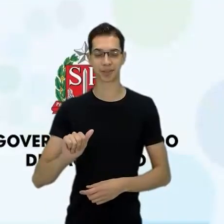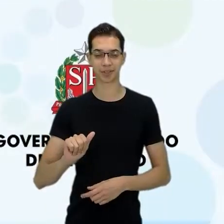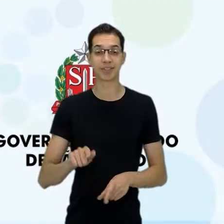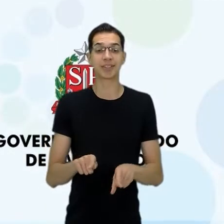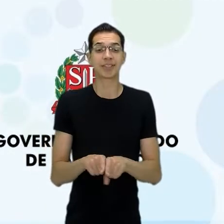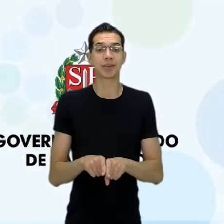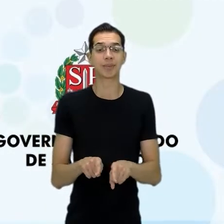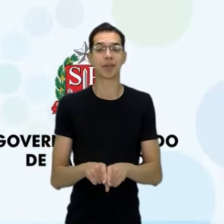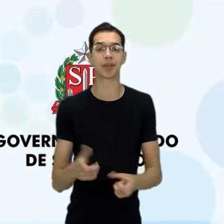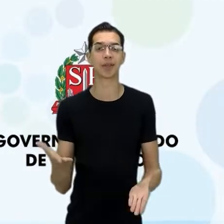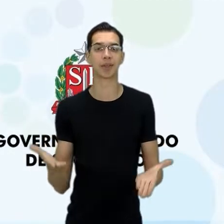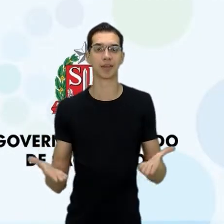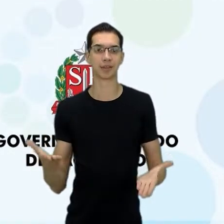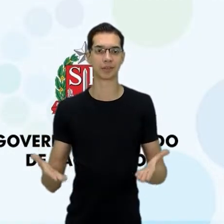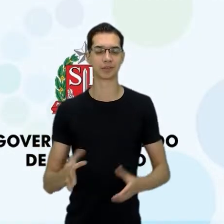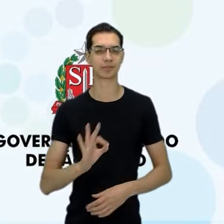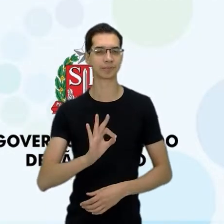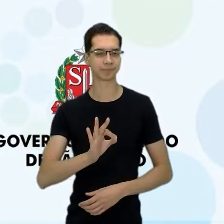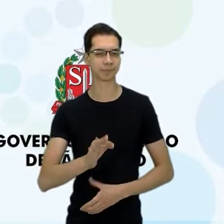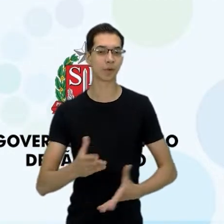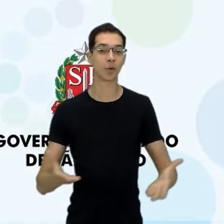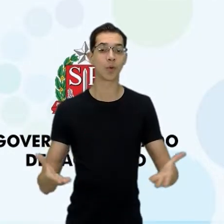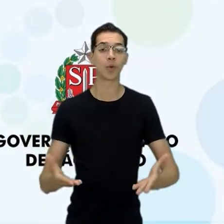deixamos aquela